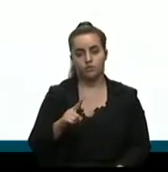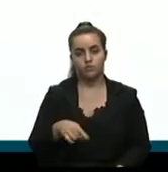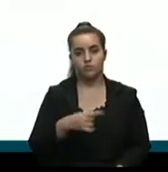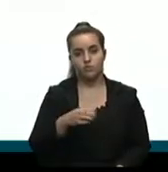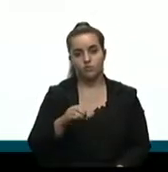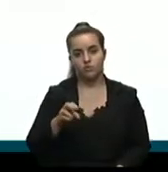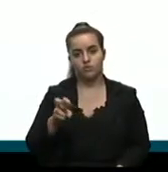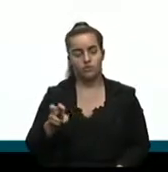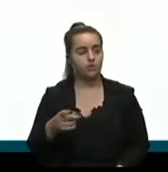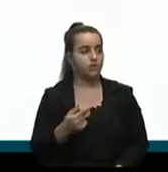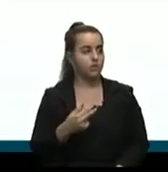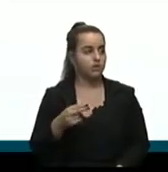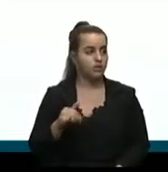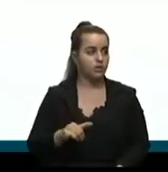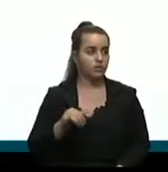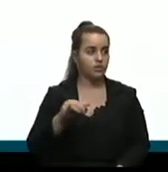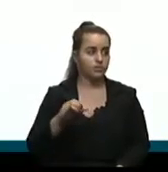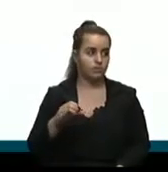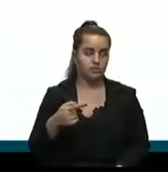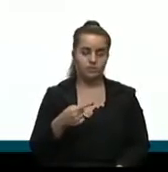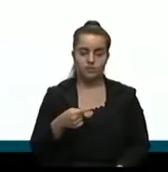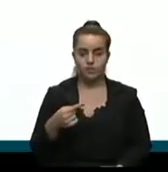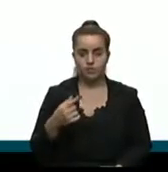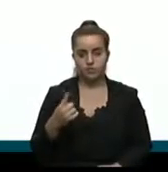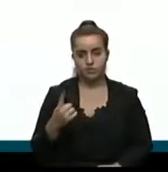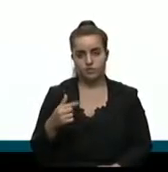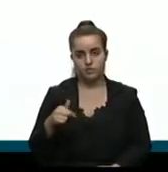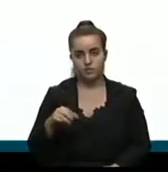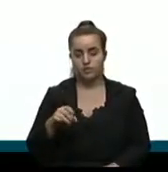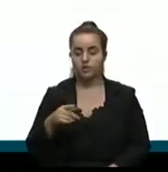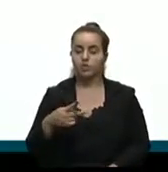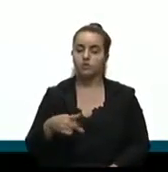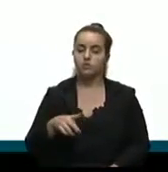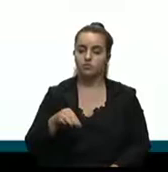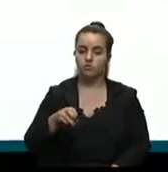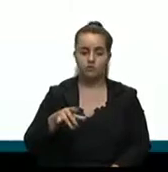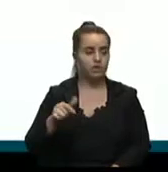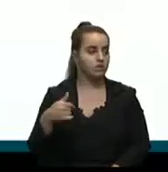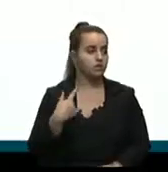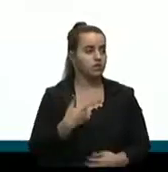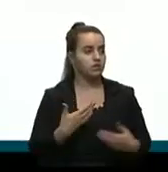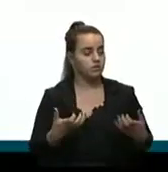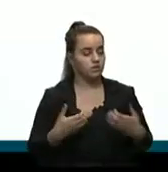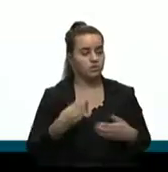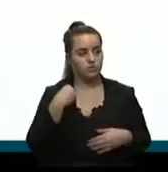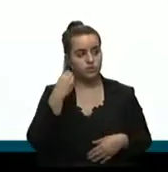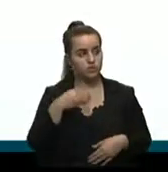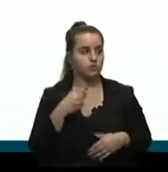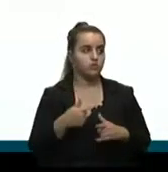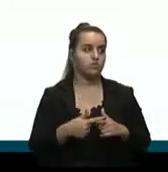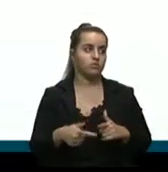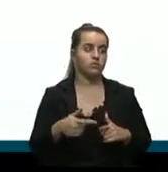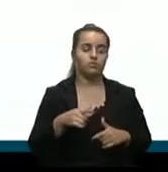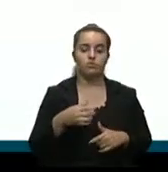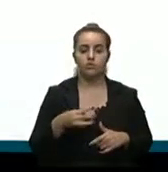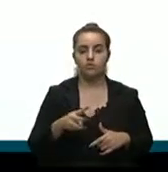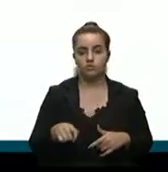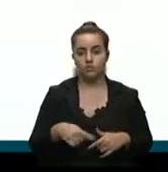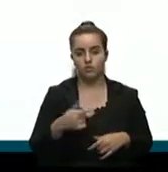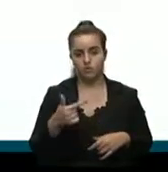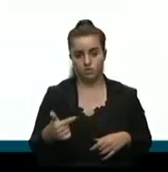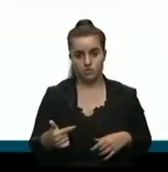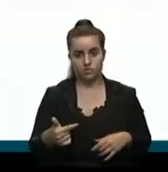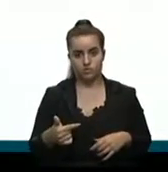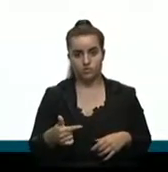2,05 igual a YC, menos 170, que é a média que nós queremos testar, dividido pelo